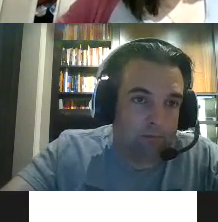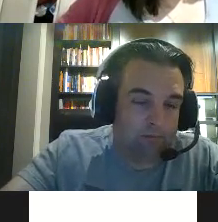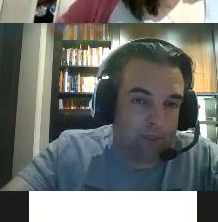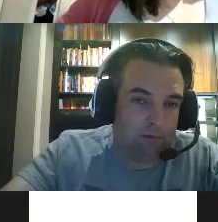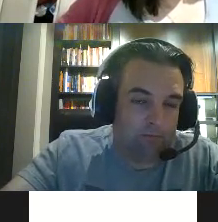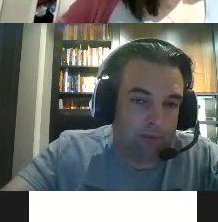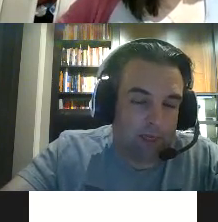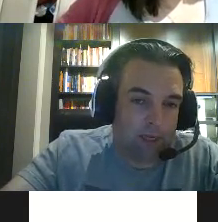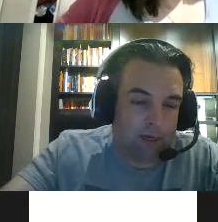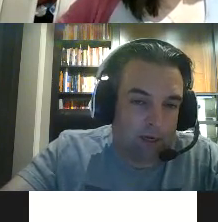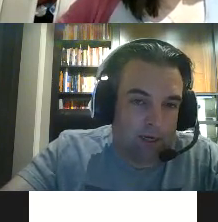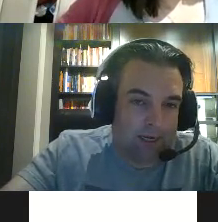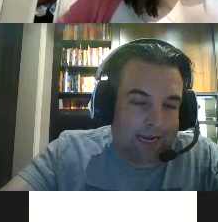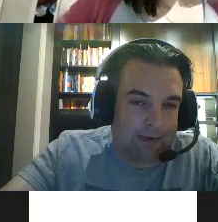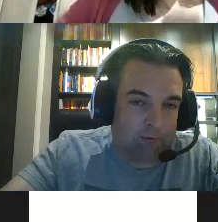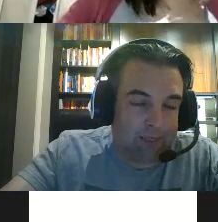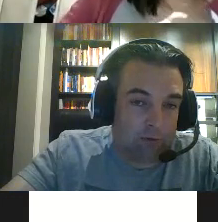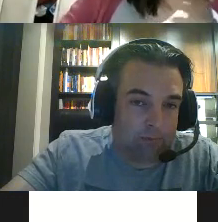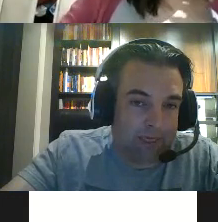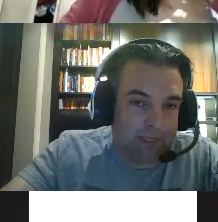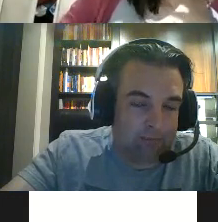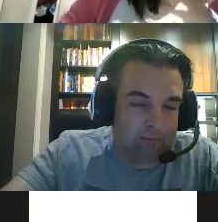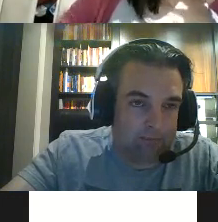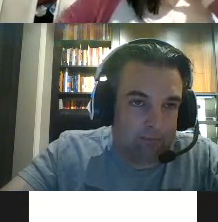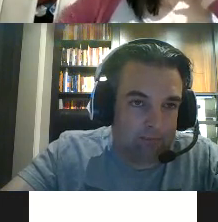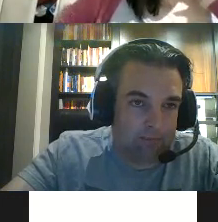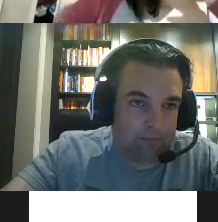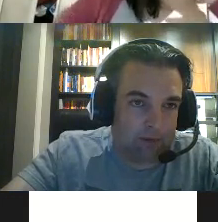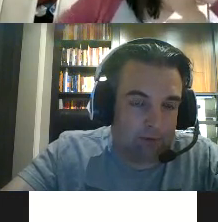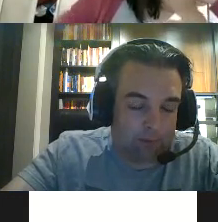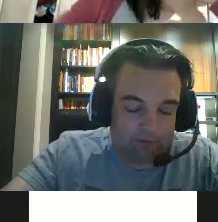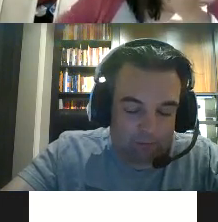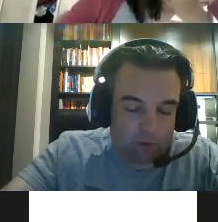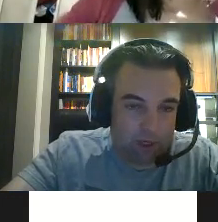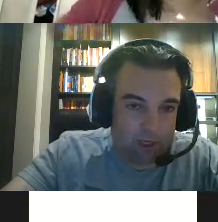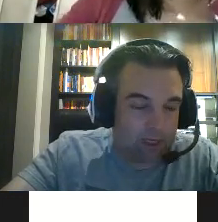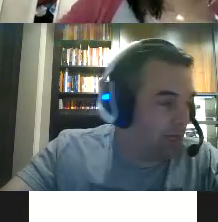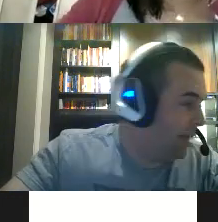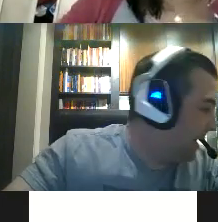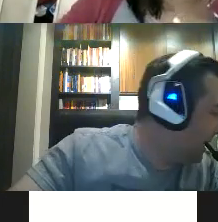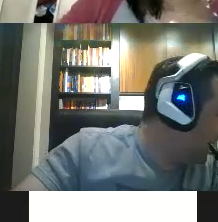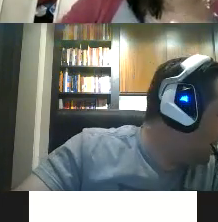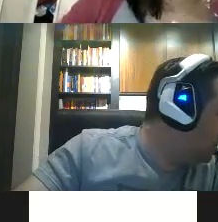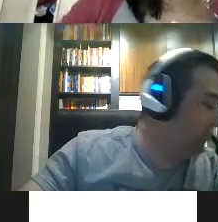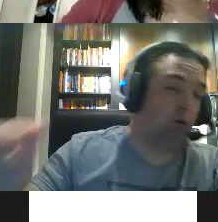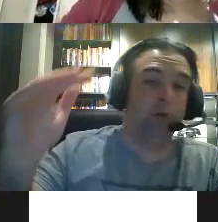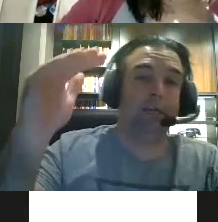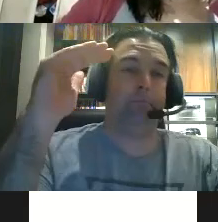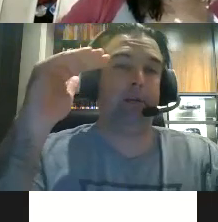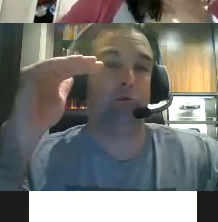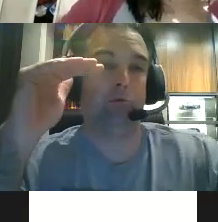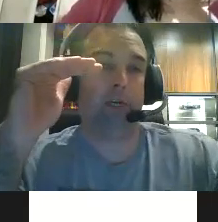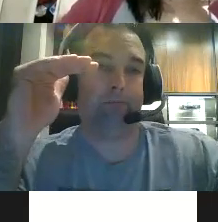Chove, então, a água está suspensa, em forma de vapor, ela